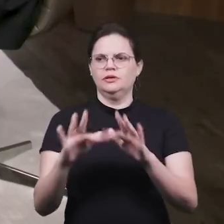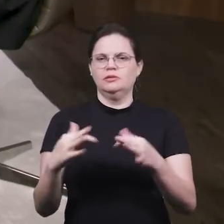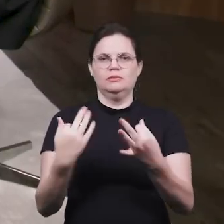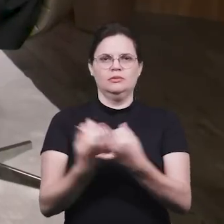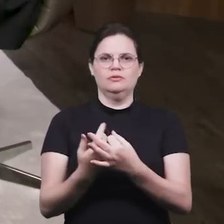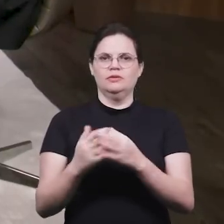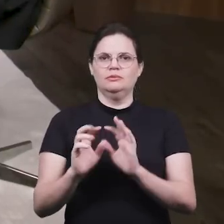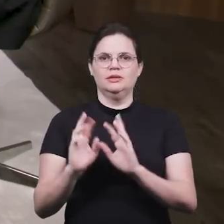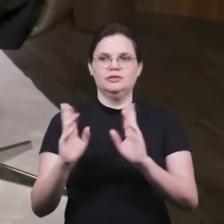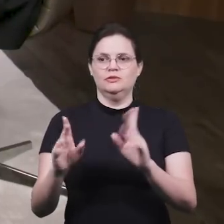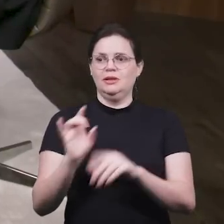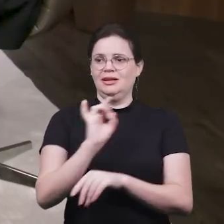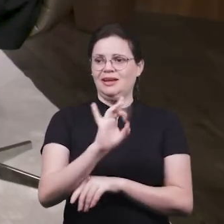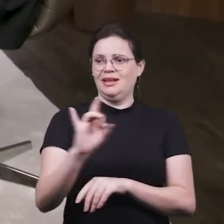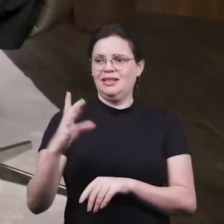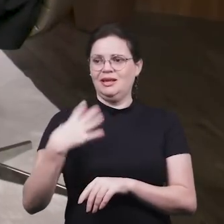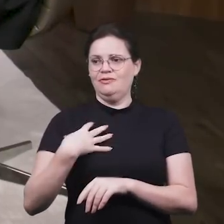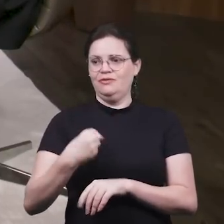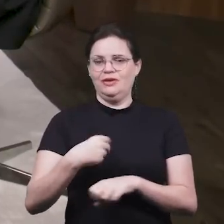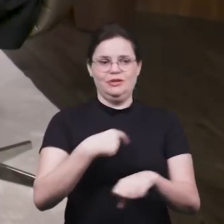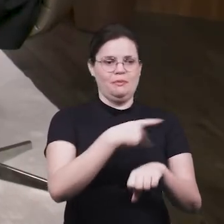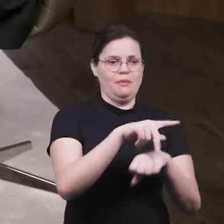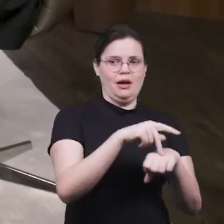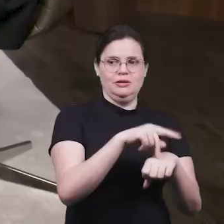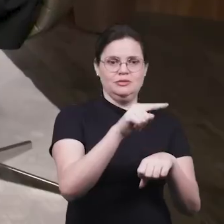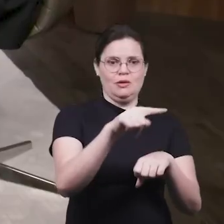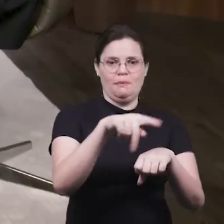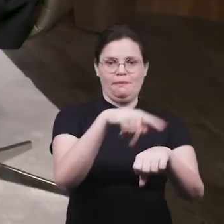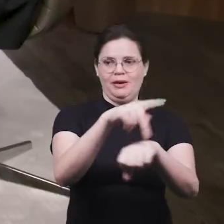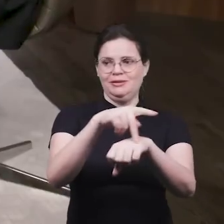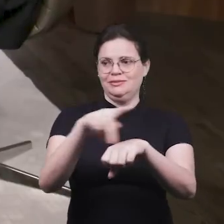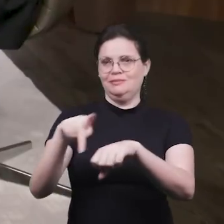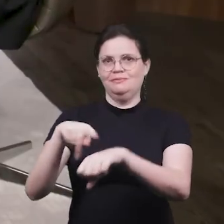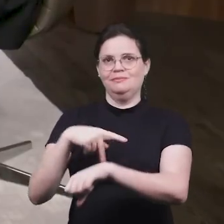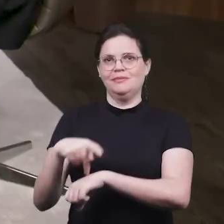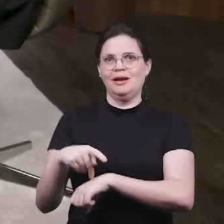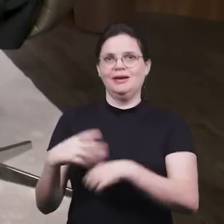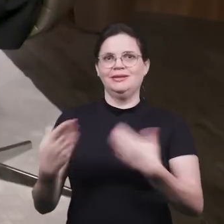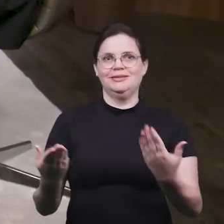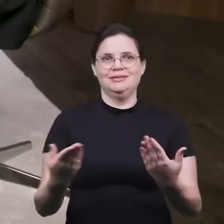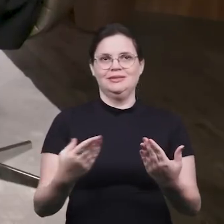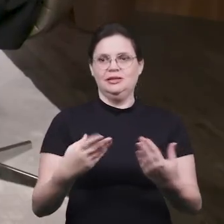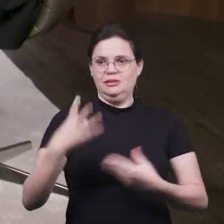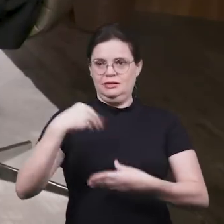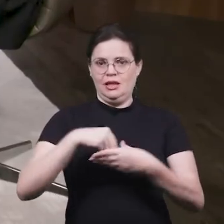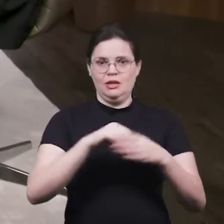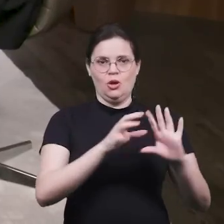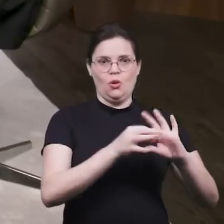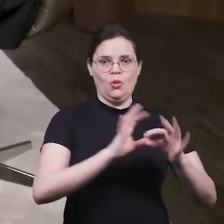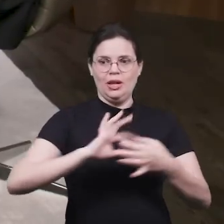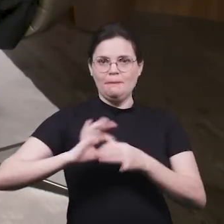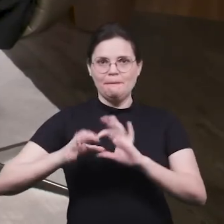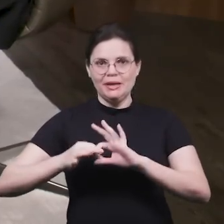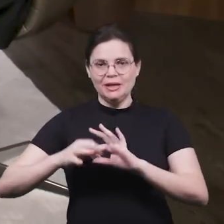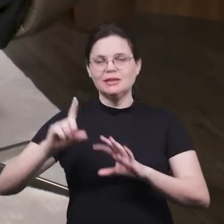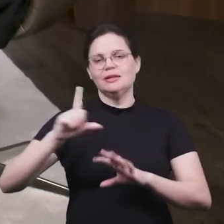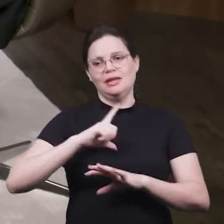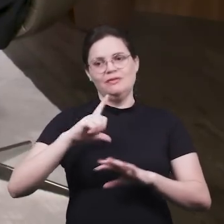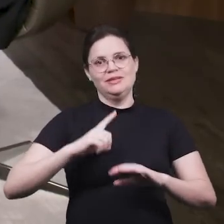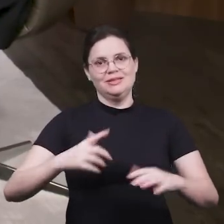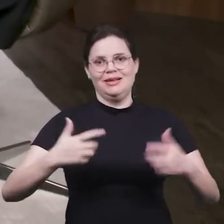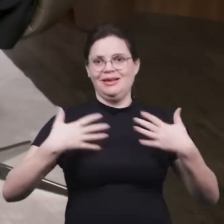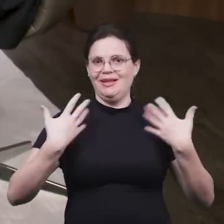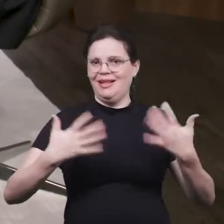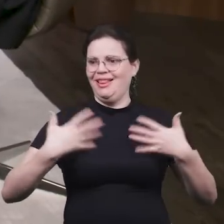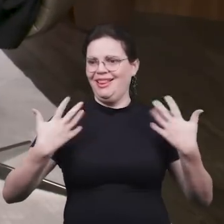cada filho de uma nacionalidade. De fato, uma Olimpíada nessa casa deve ser muito animada, né?